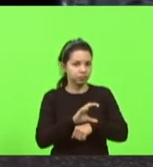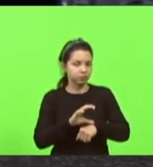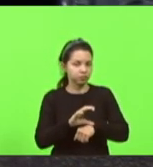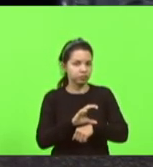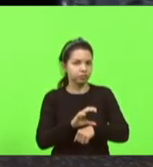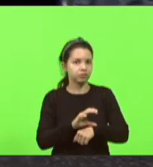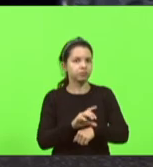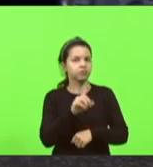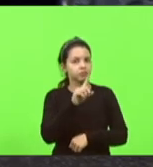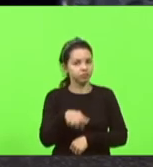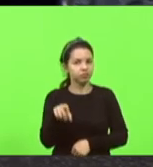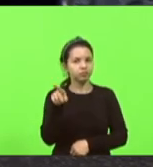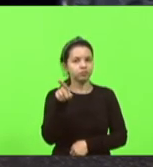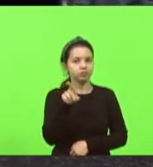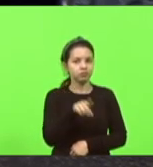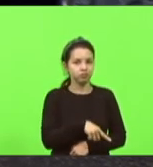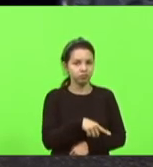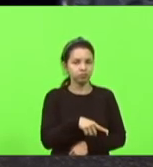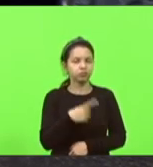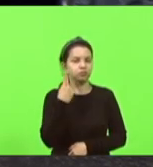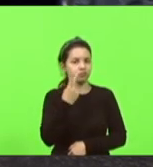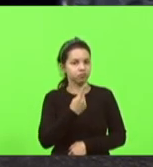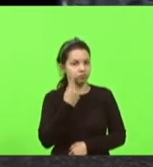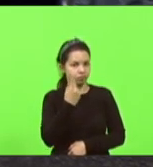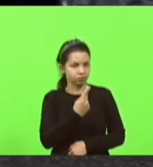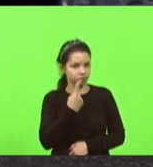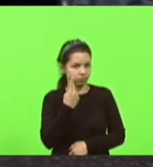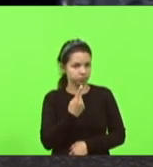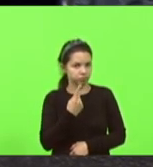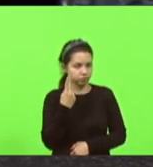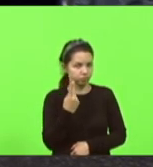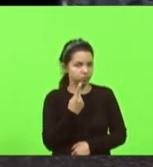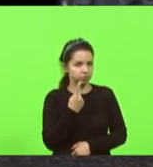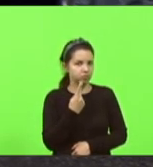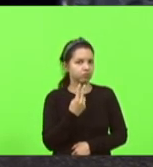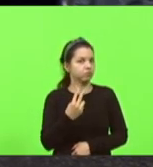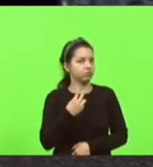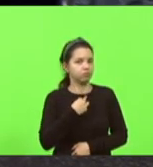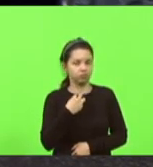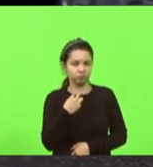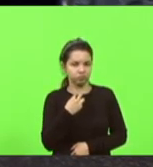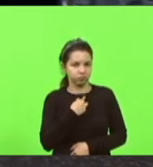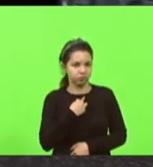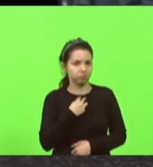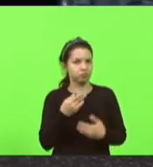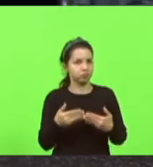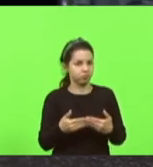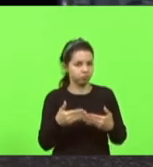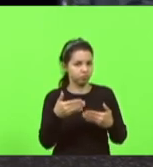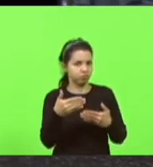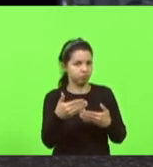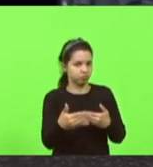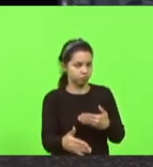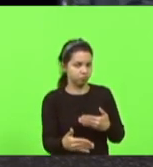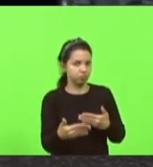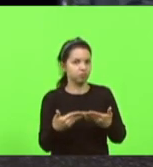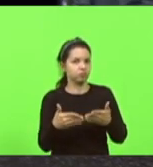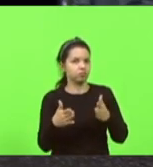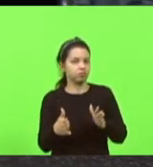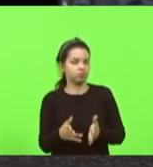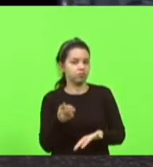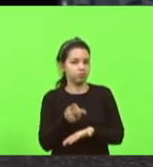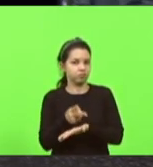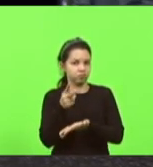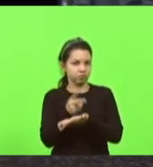é vedado ao Parlamento iniciar ou manter programa que custe despesas ao